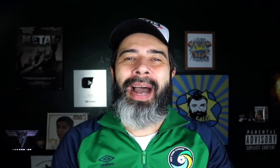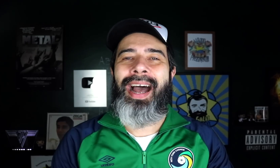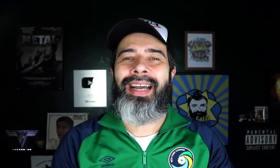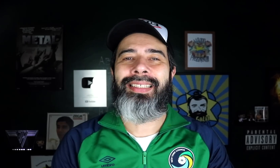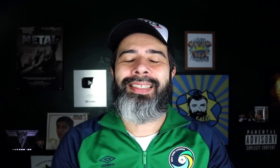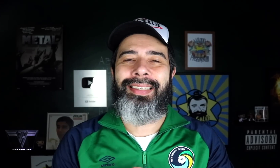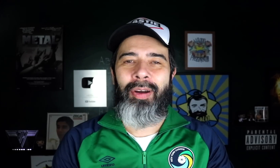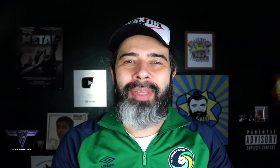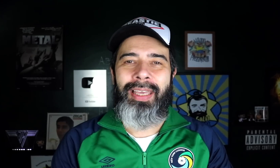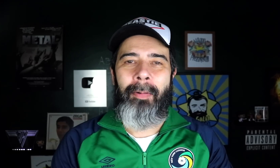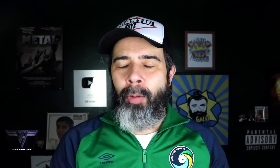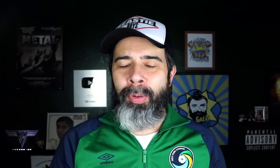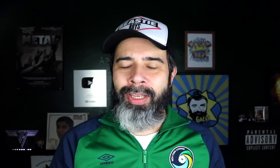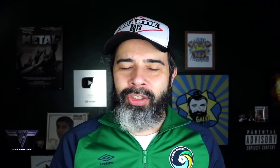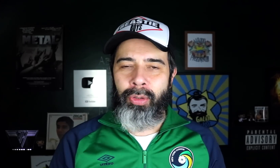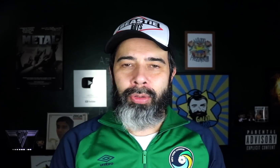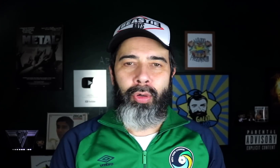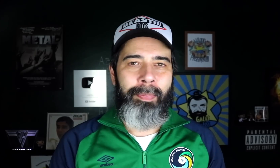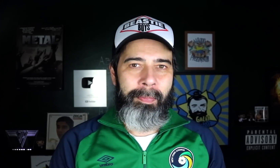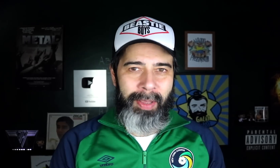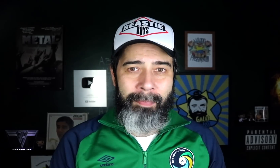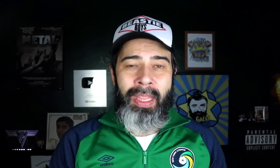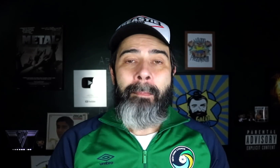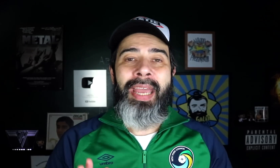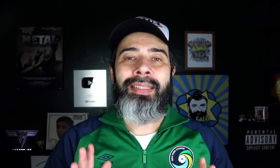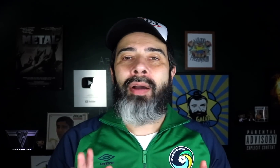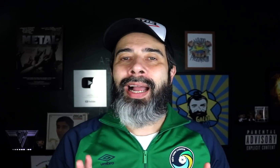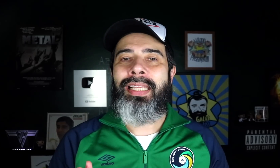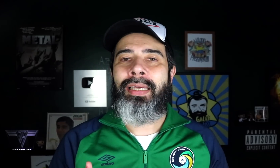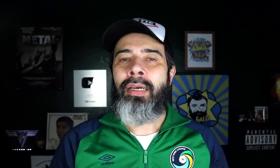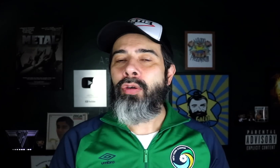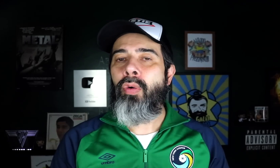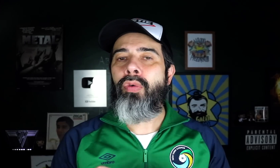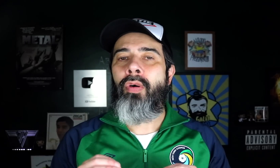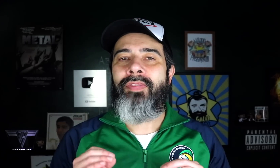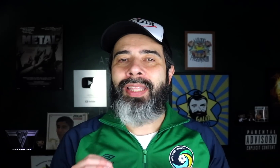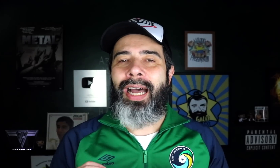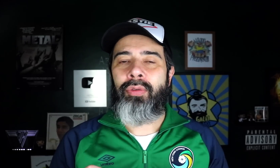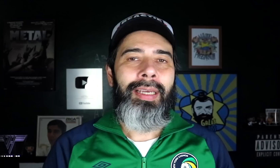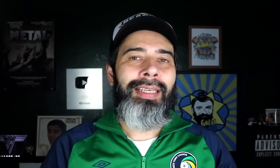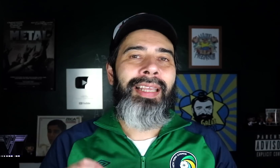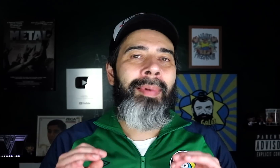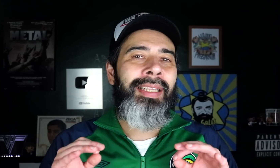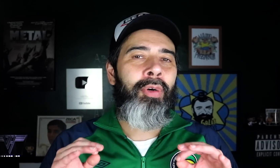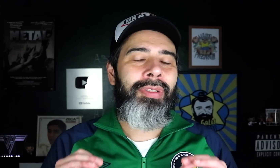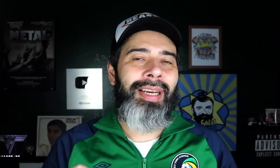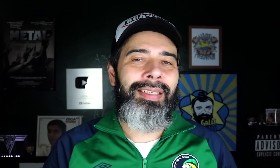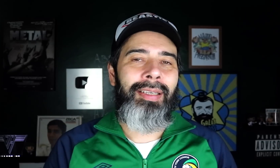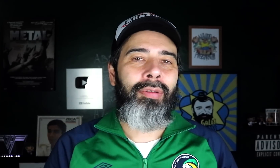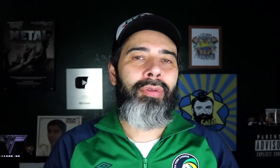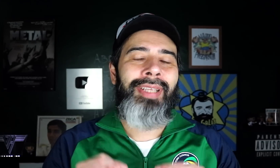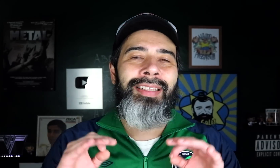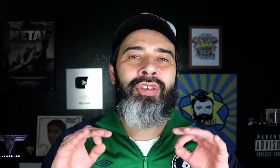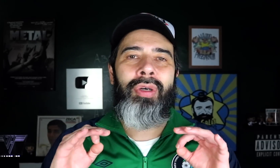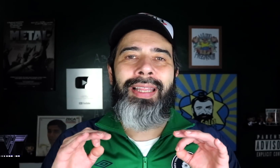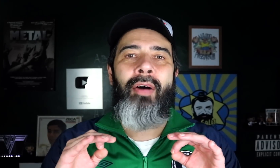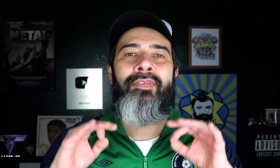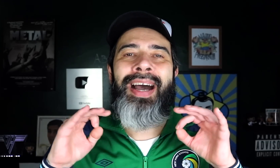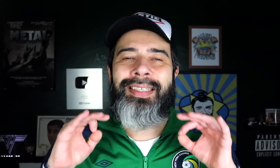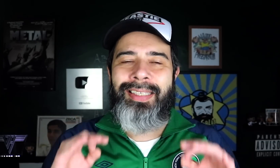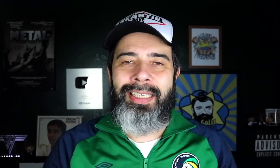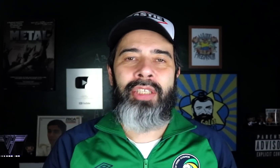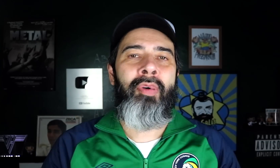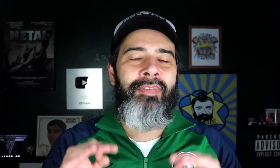de Barra de São Miguel. O político do PP perdeu a linha com um convidado e deu uma demonstração do